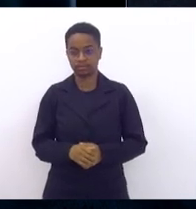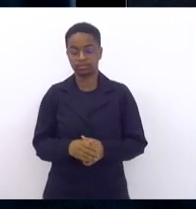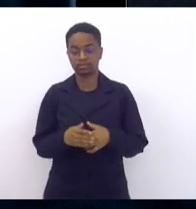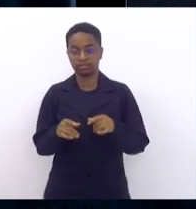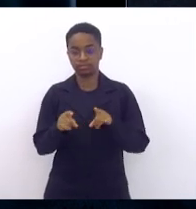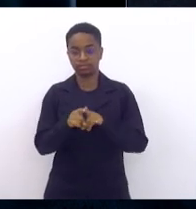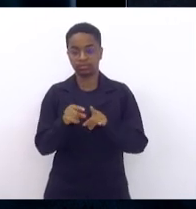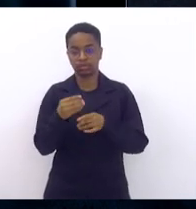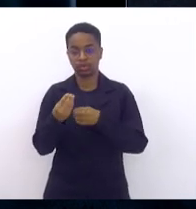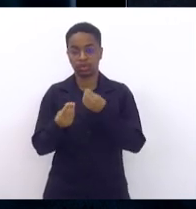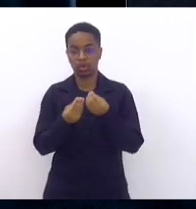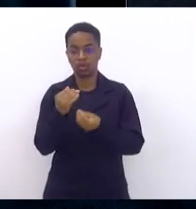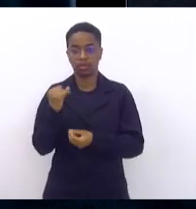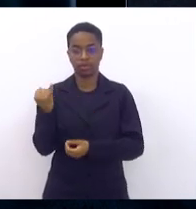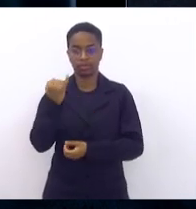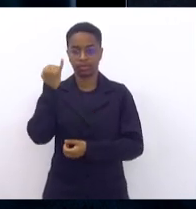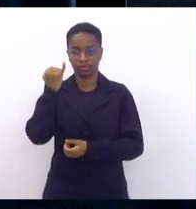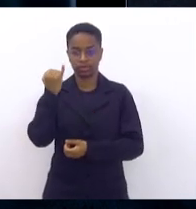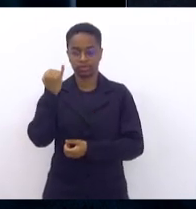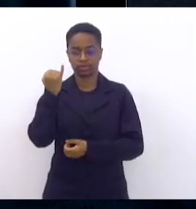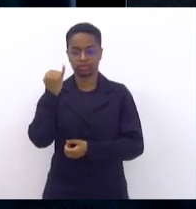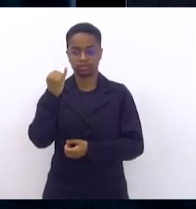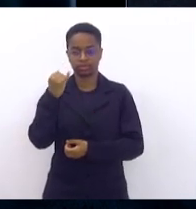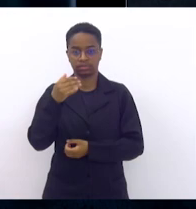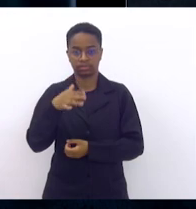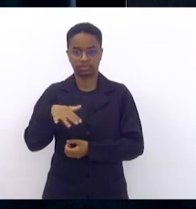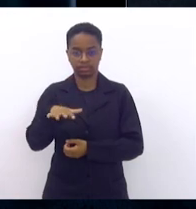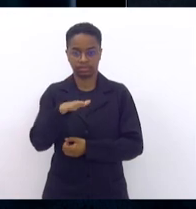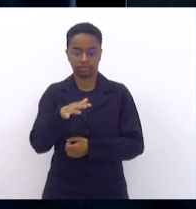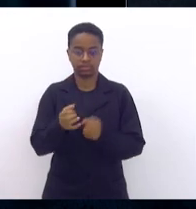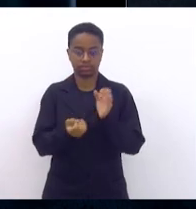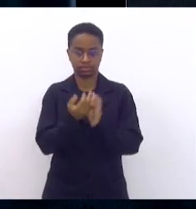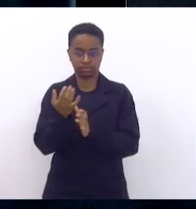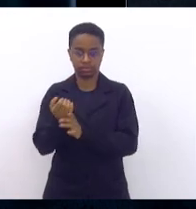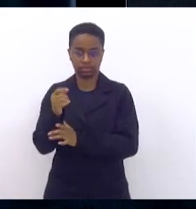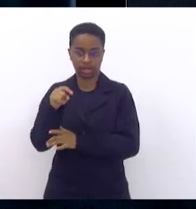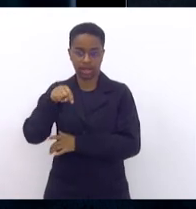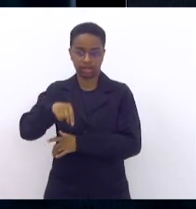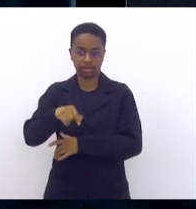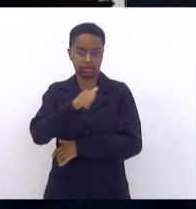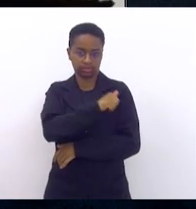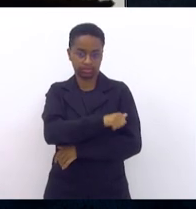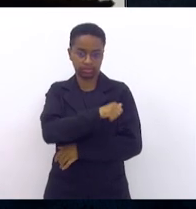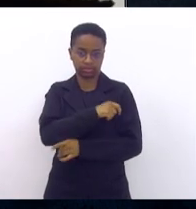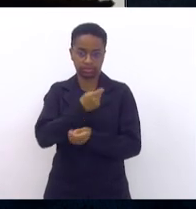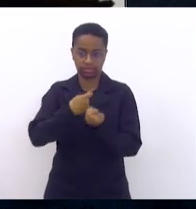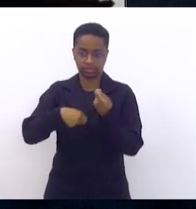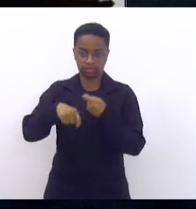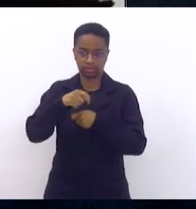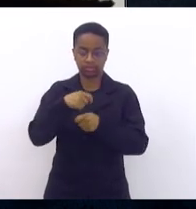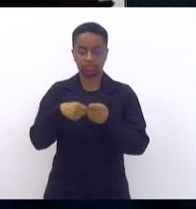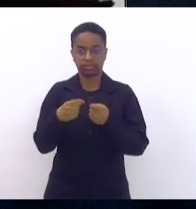importância da cadeia para economia do Estado do Rio de Janeiro